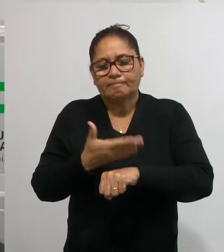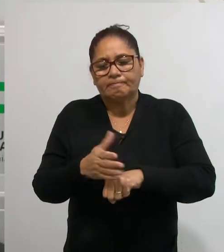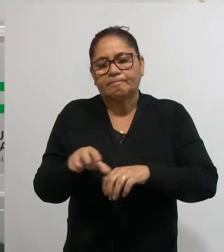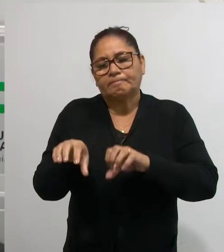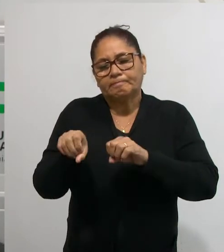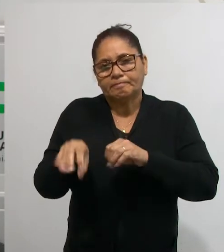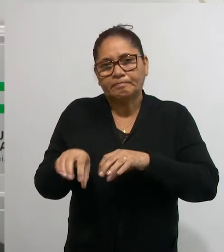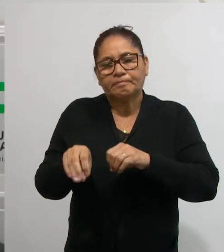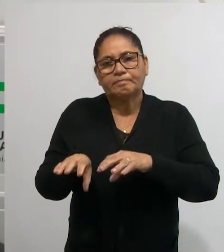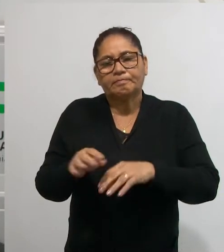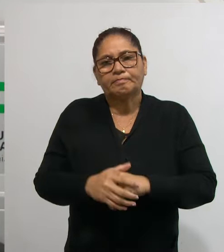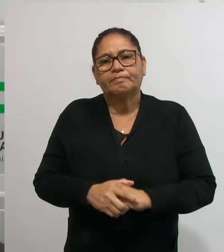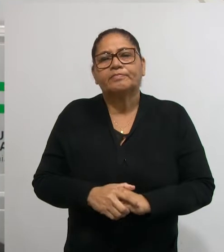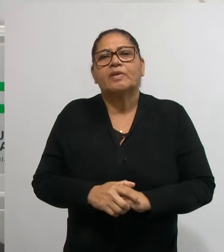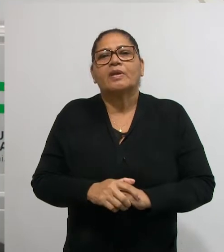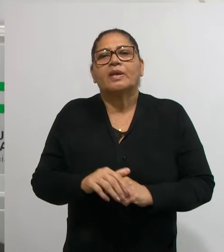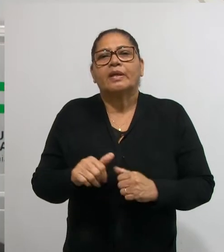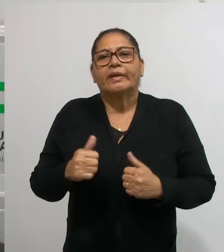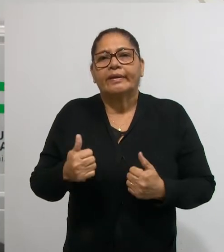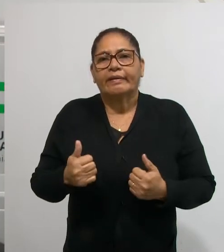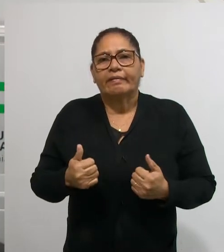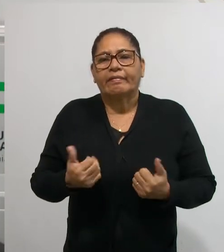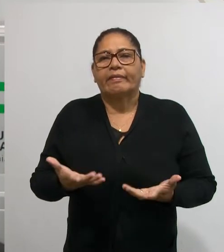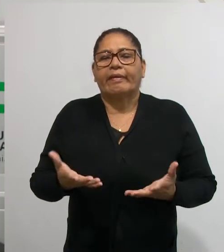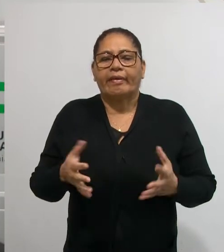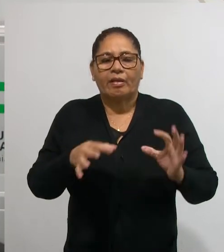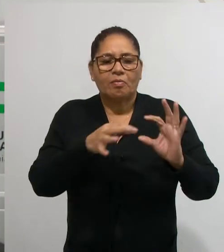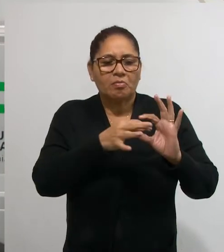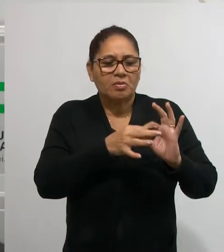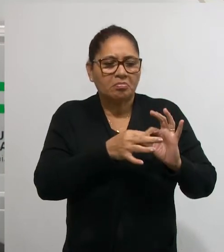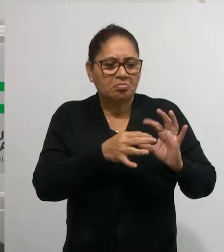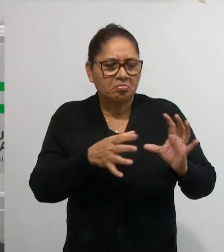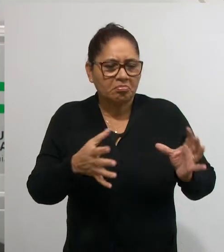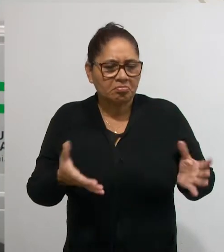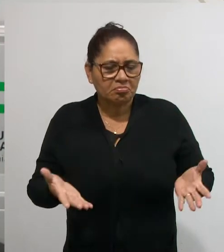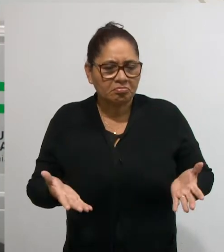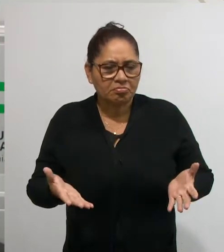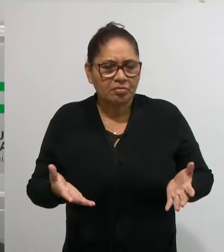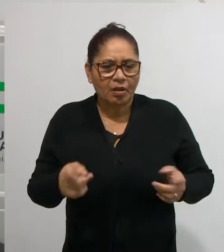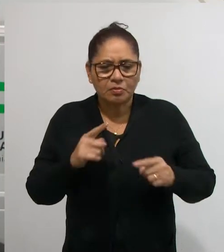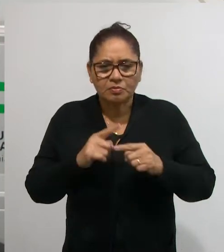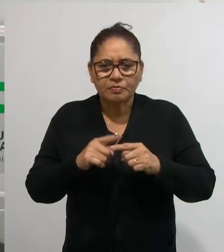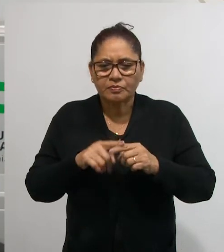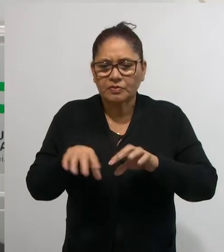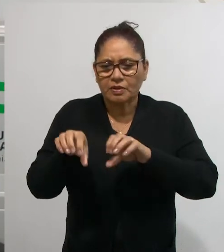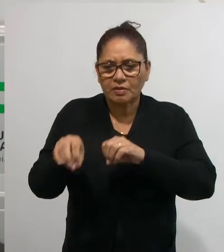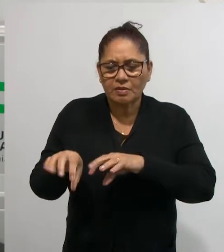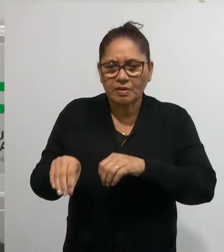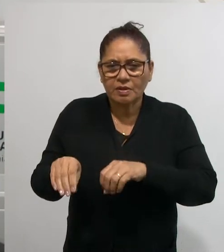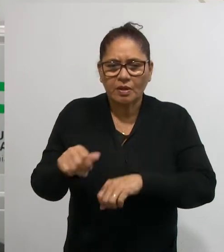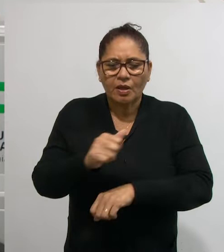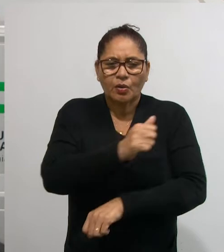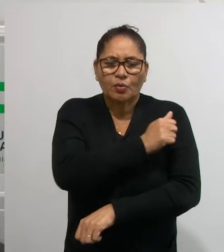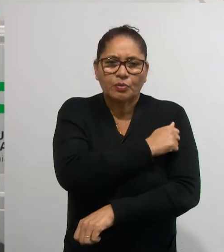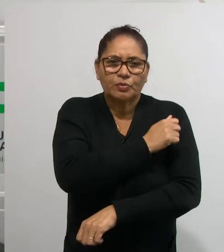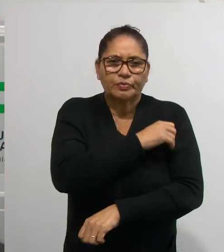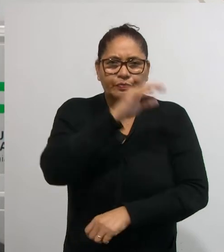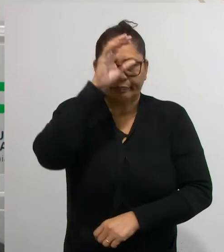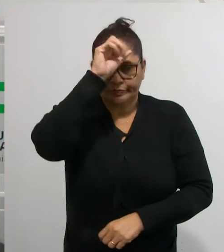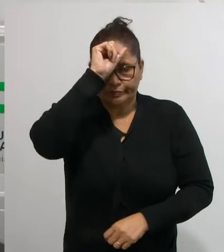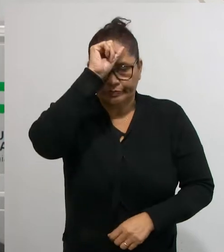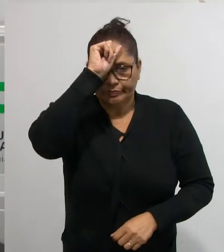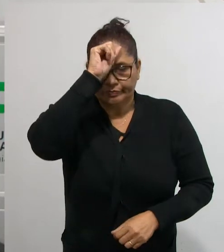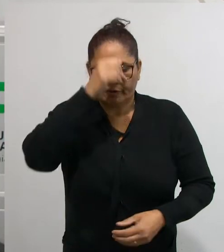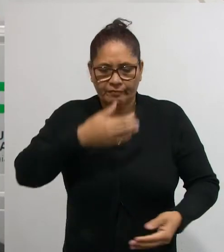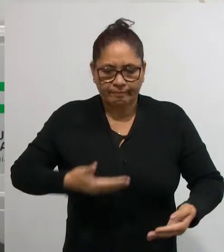como um todo, há uma interdependência. Por quê? Porque se eu ensino e o aluno aprende, eu consegui